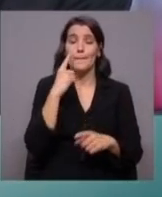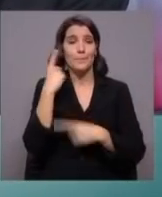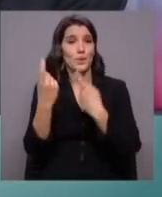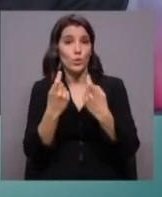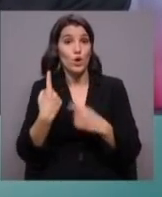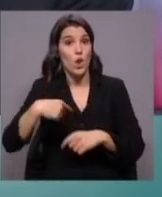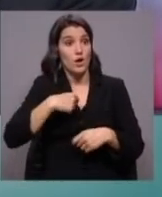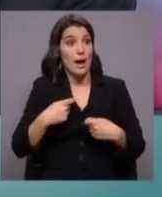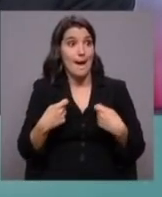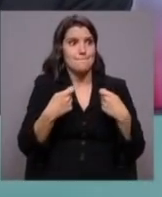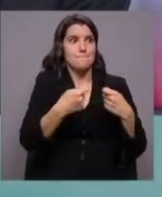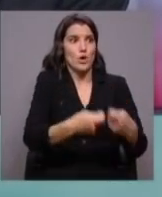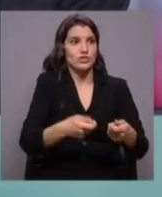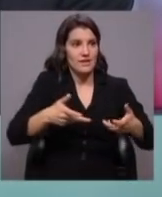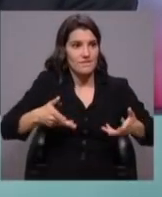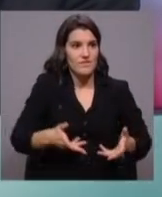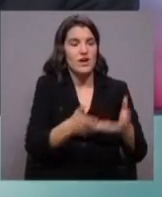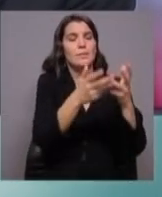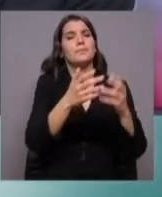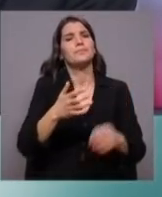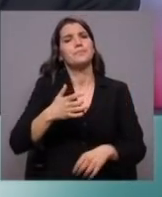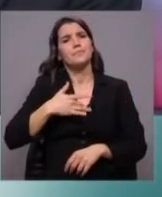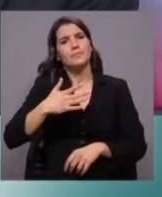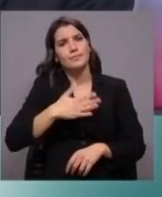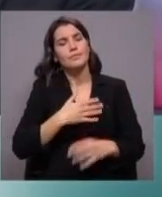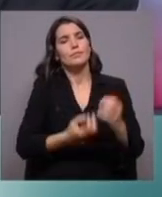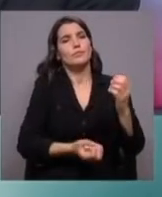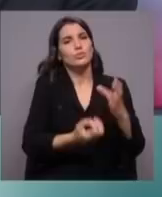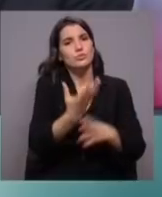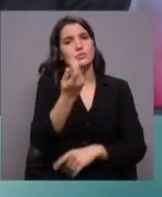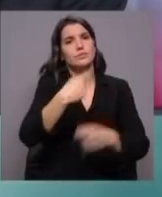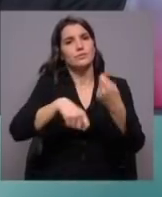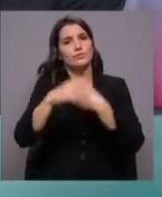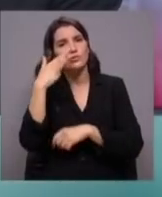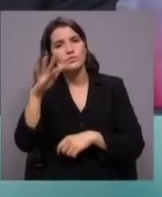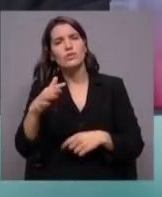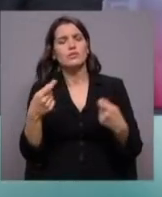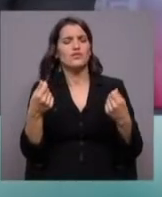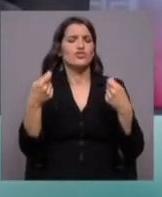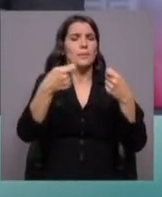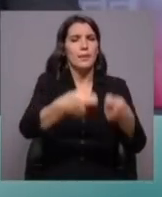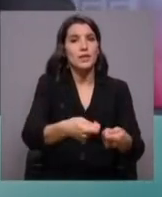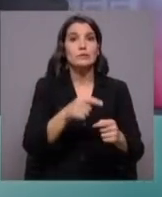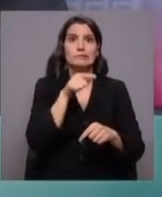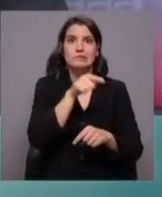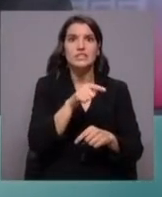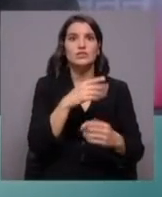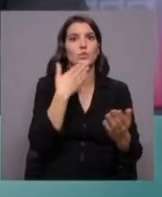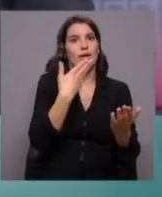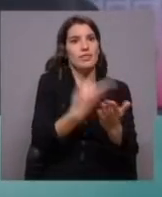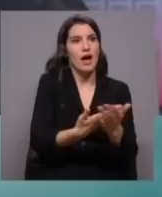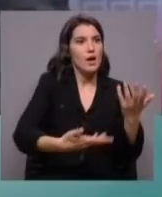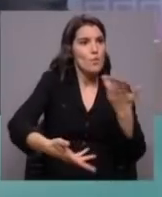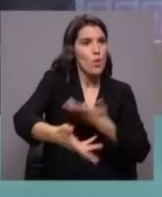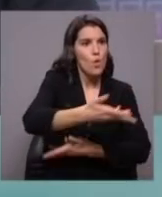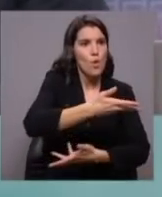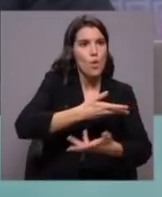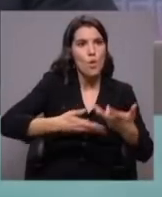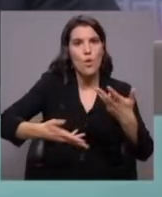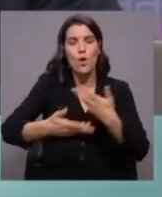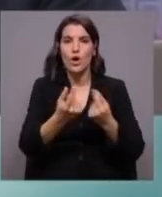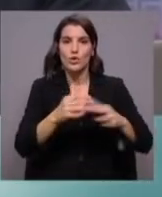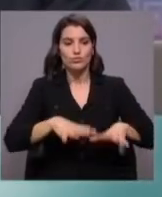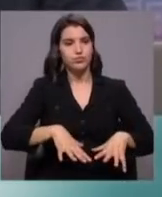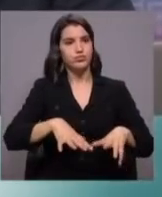nossa aposta tem de ser nas empresas, tem de ser na produção, nas exportações e no investimento, que isso é que vai originar chegarmos ao objetivo que é